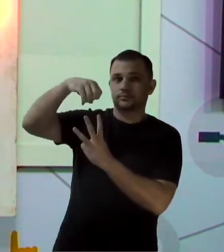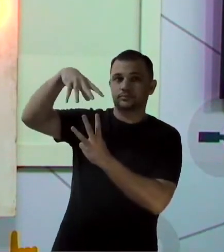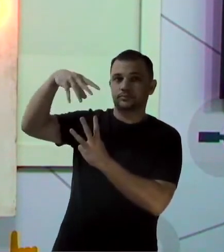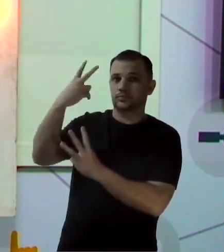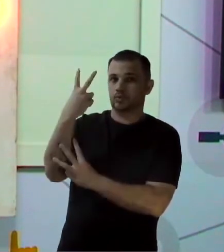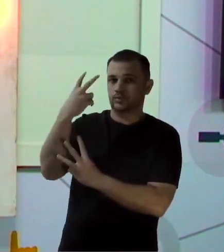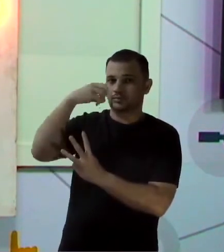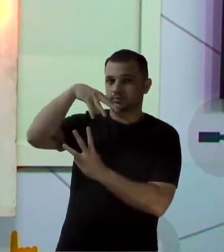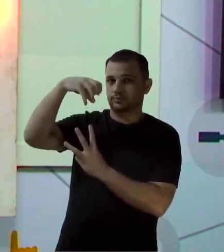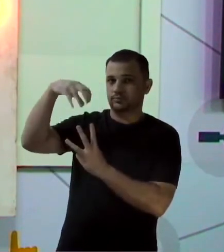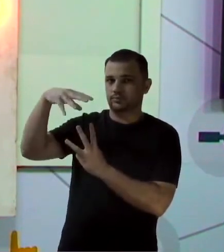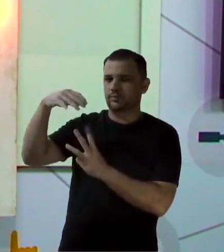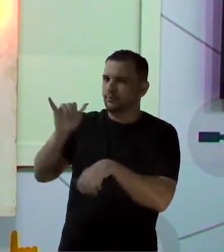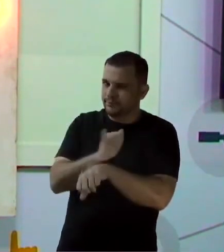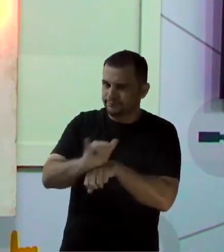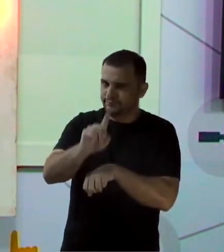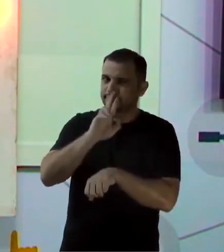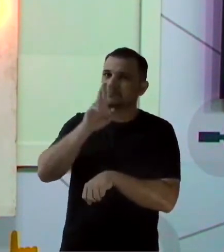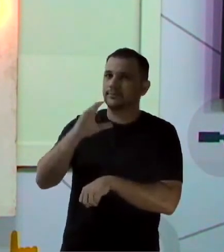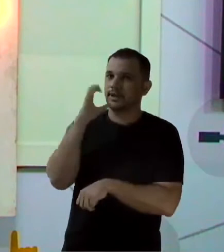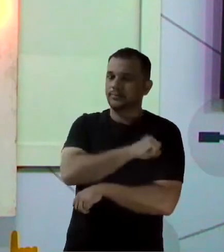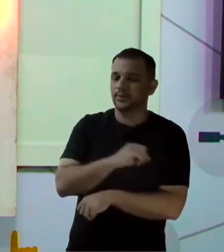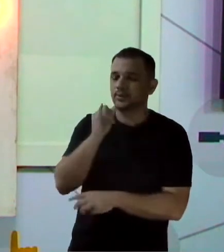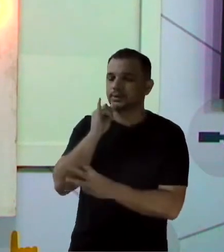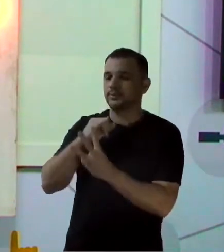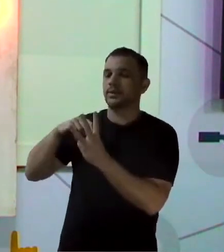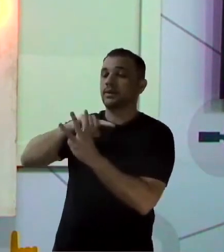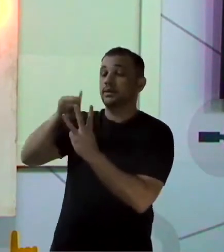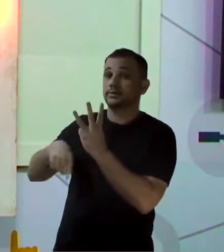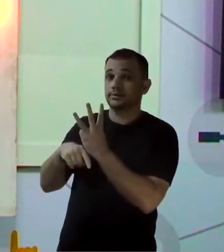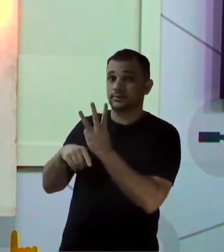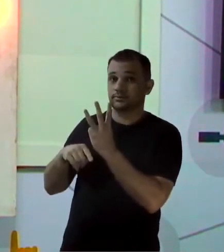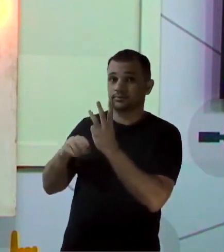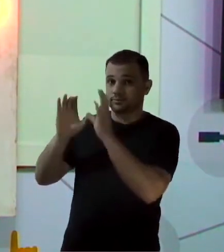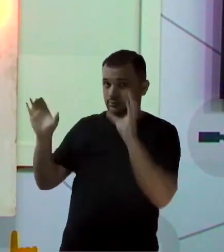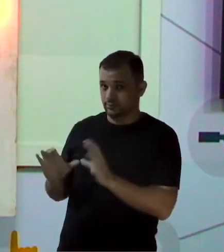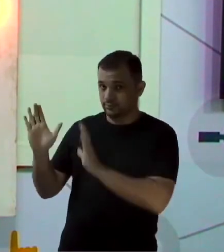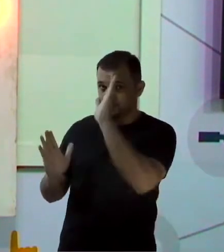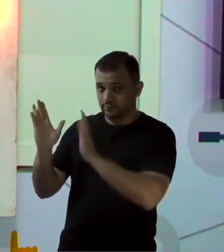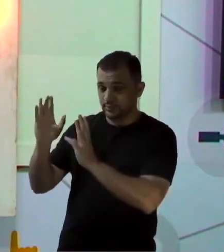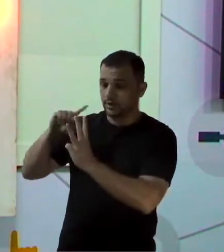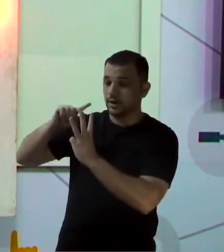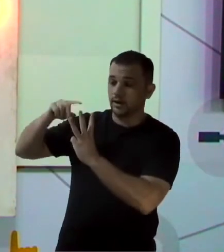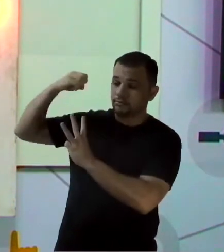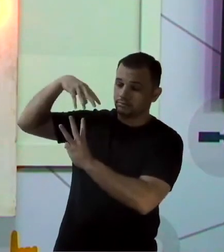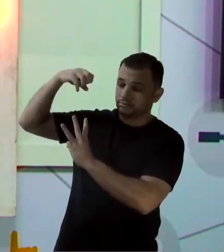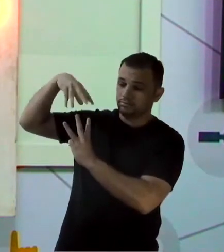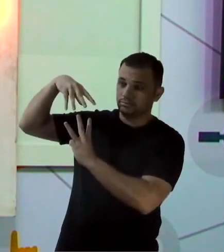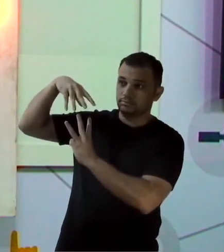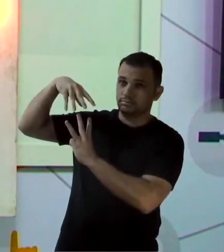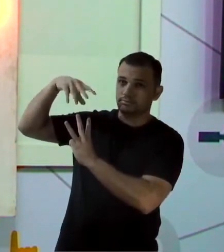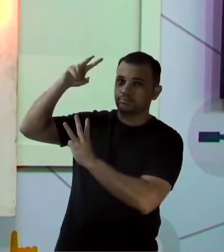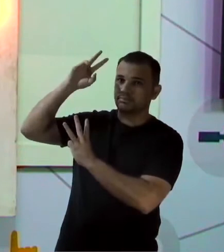de prova, para vocês responderem bem rápido. Digamos que eu tenho essas 2 lâmpadas ligadas. Tá? Vamos imaginar que eu desliguei